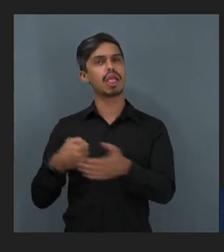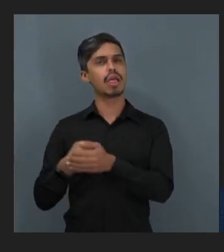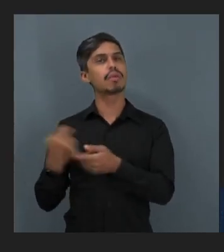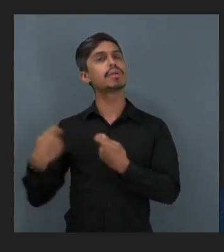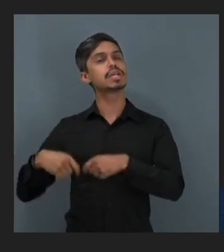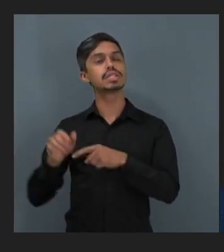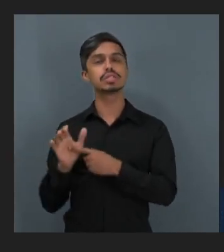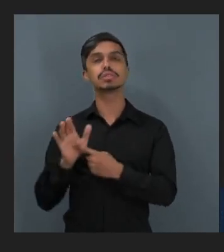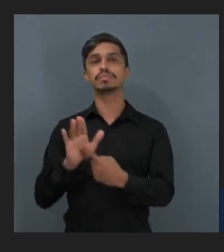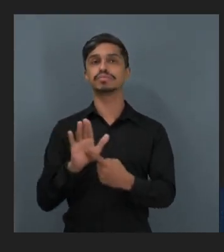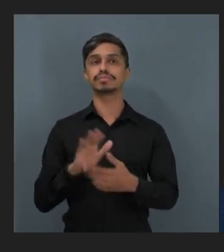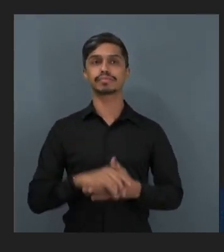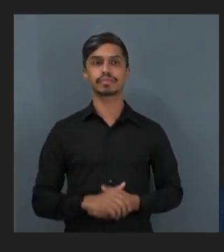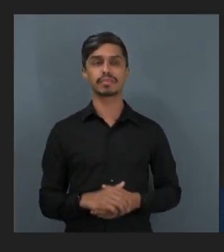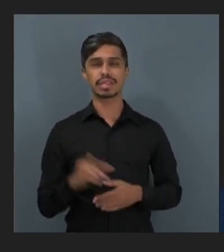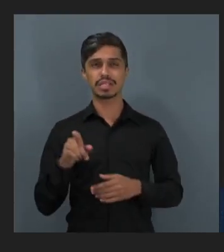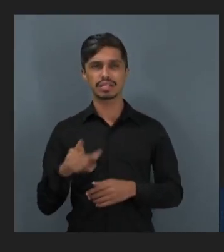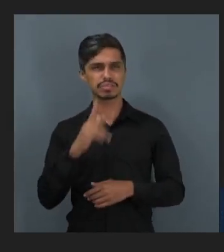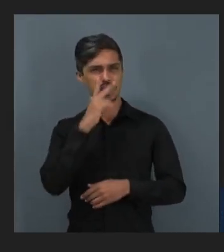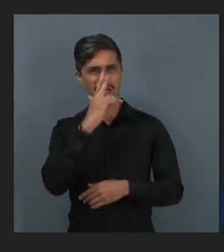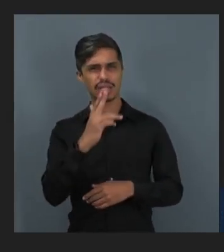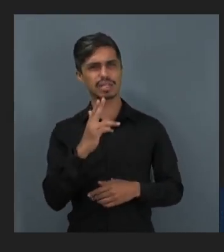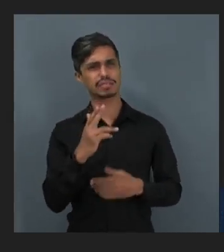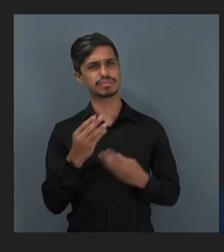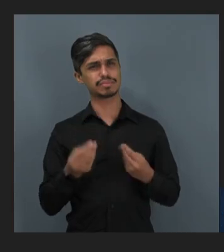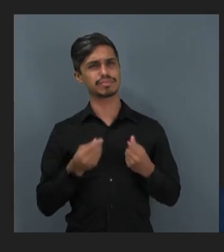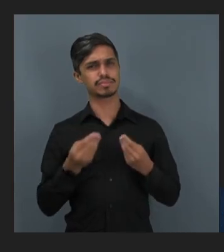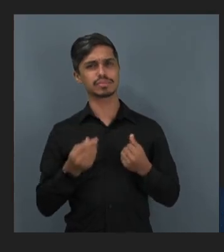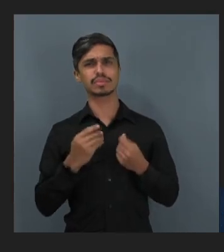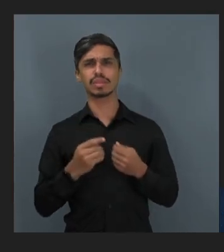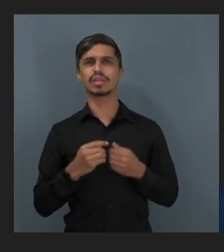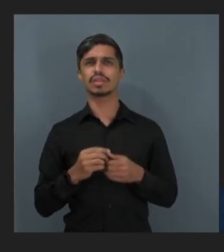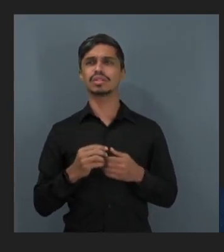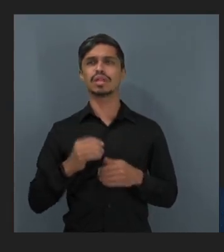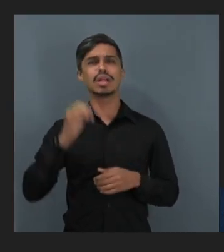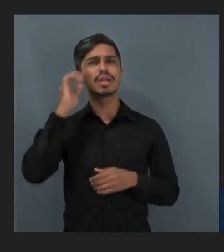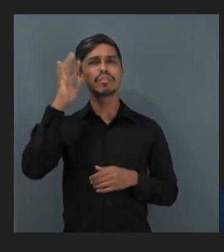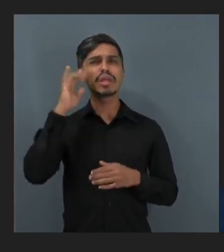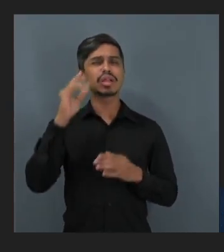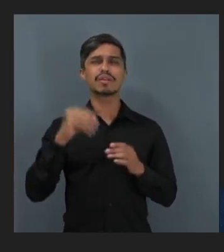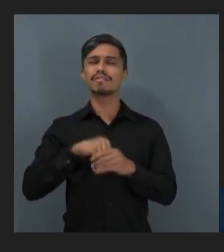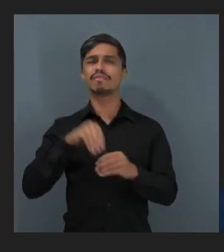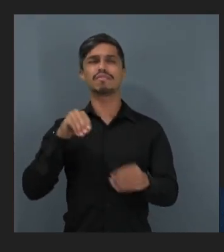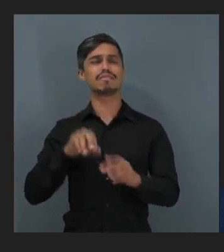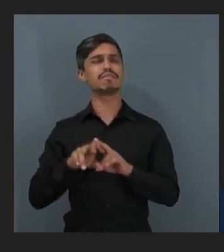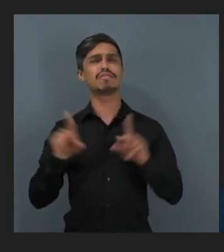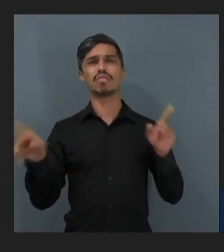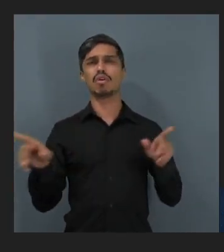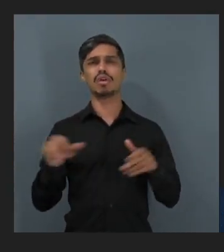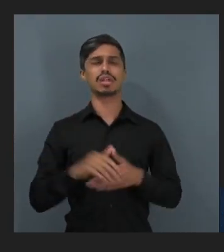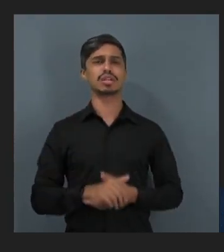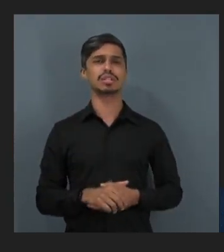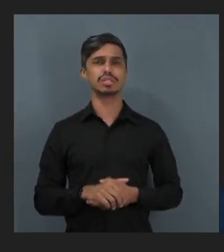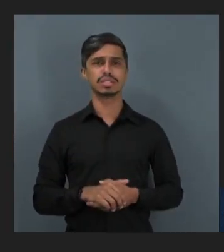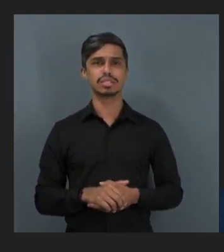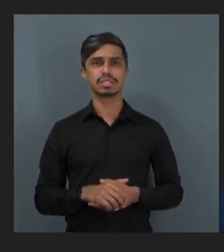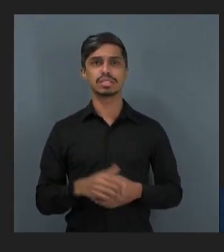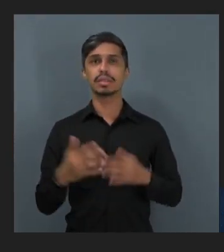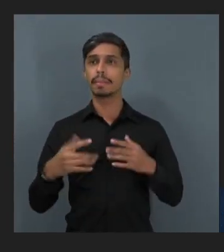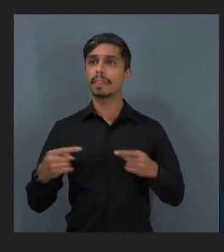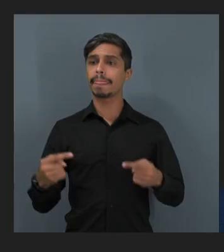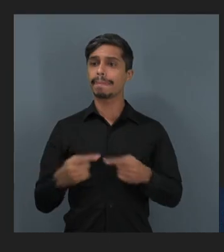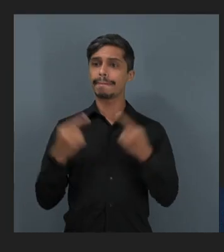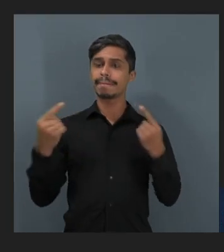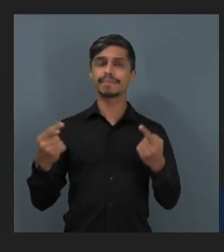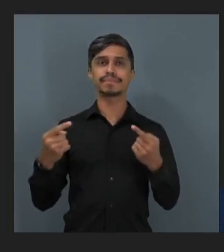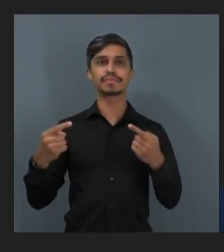Isso me parece algo surreal, ver ministros do Supremo que têm um conflito de interesse,